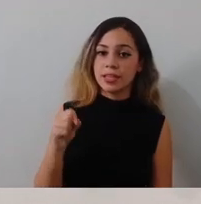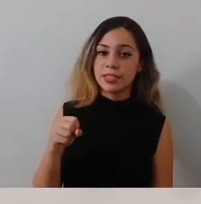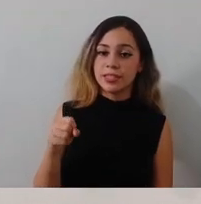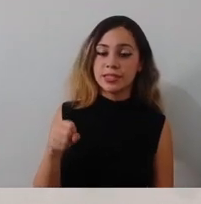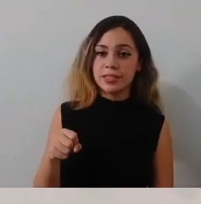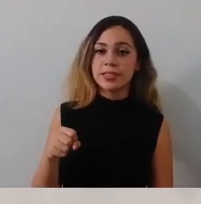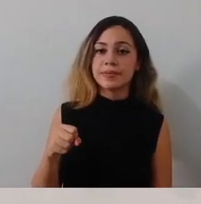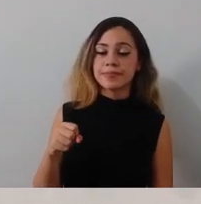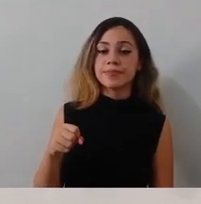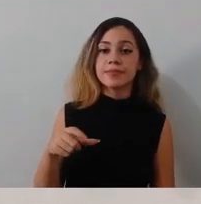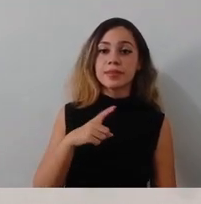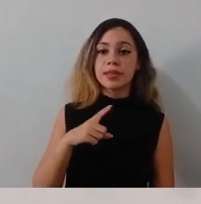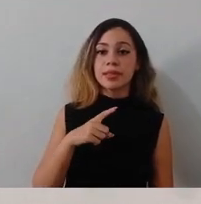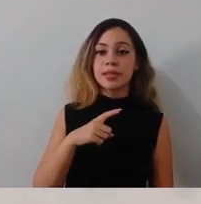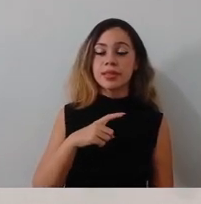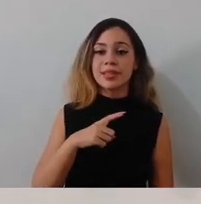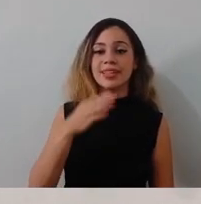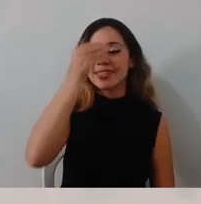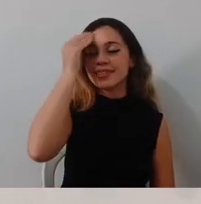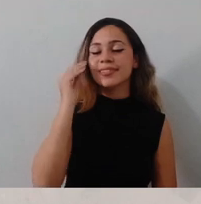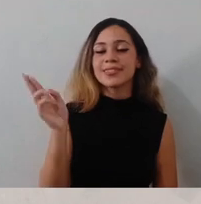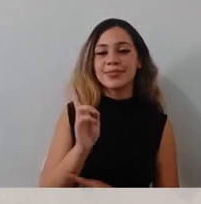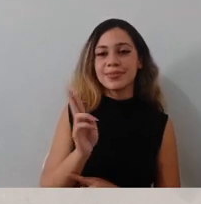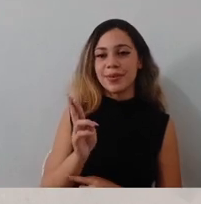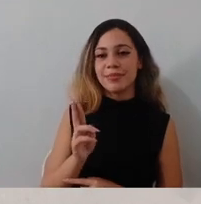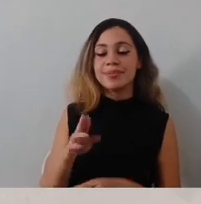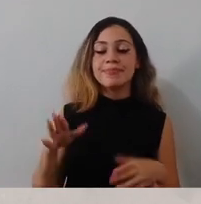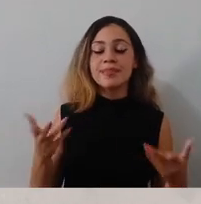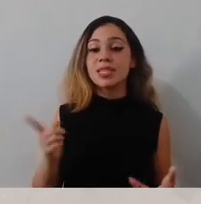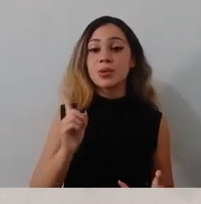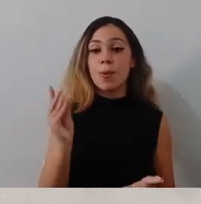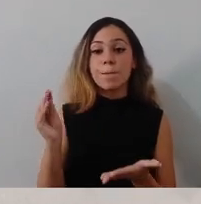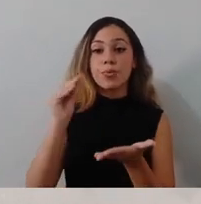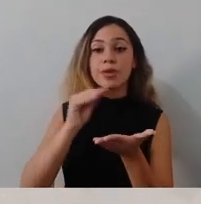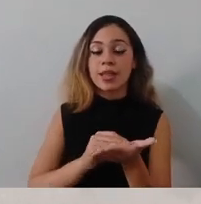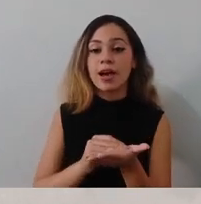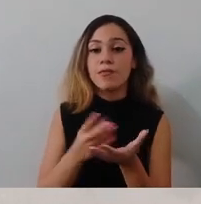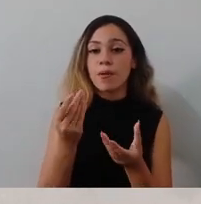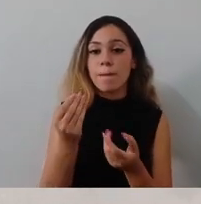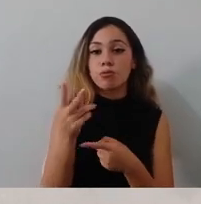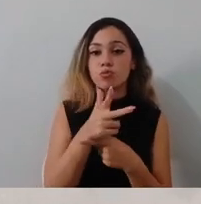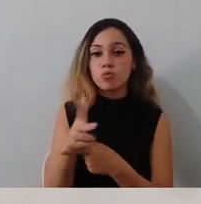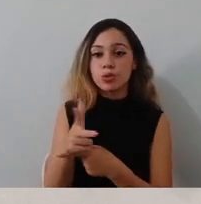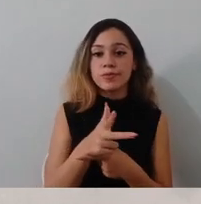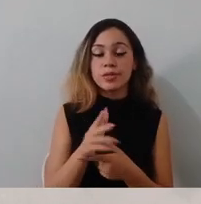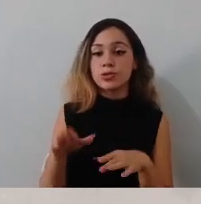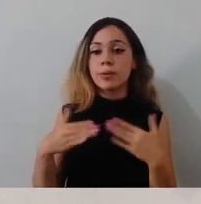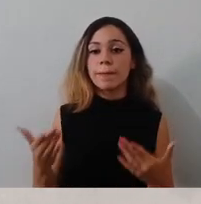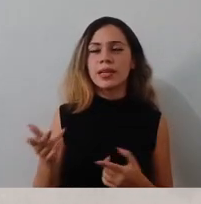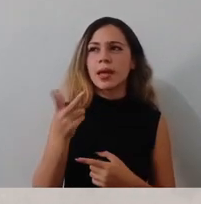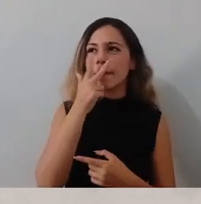www.legitimalibras. E no YouTube, eu não me lembro o nome. Não lembro? É porque eu não colocava muitos